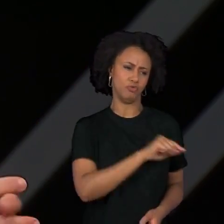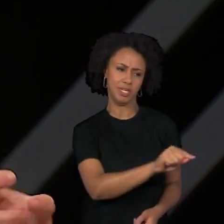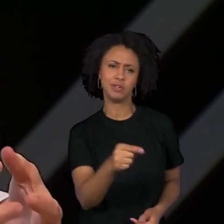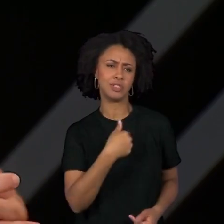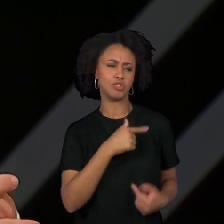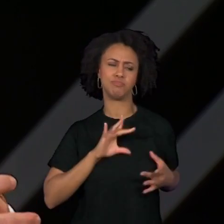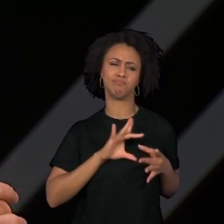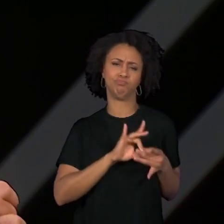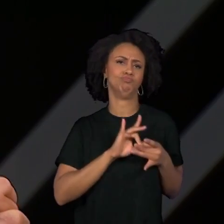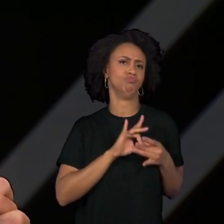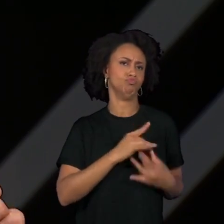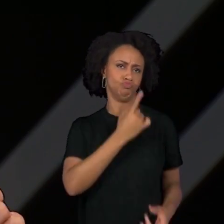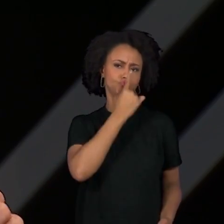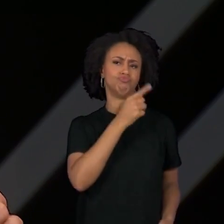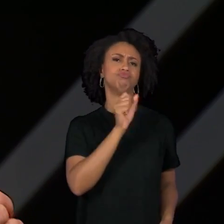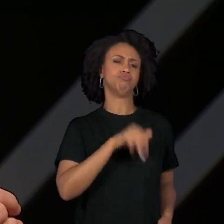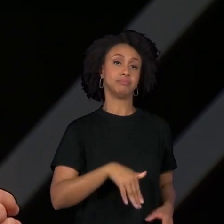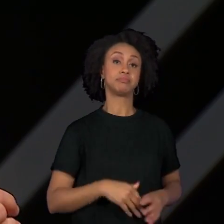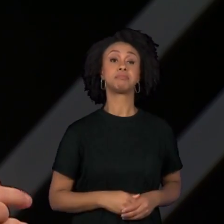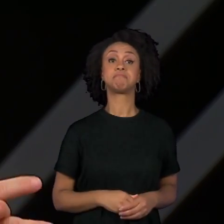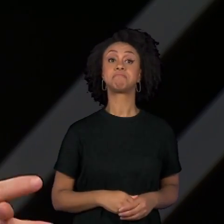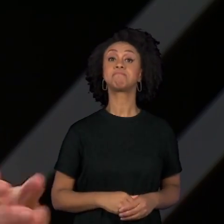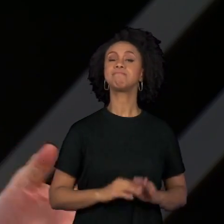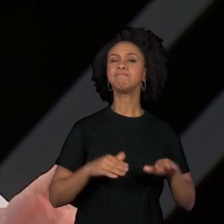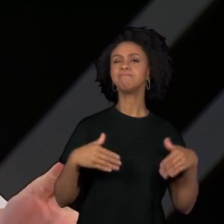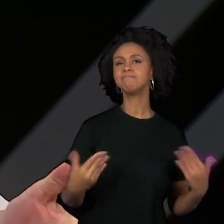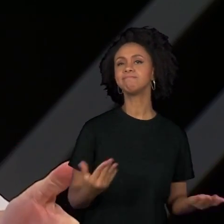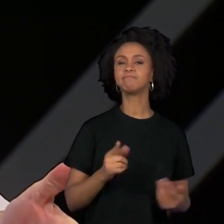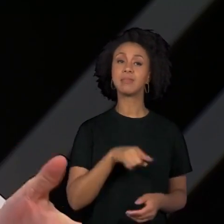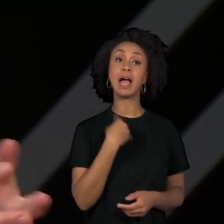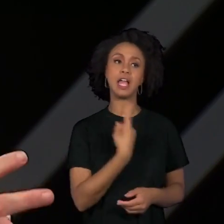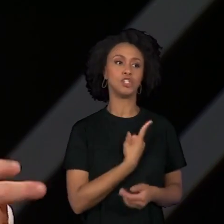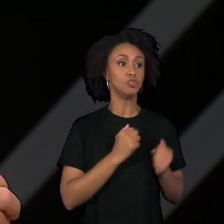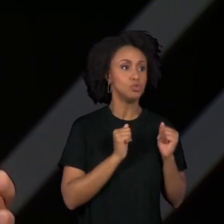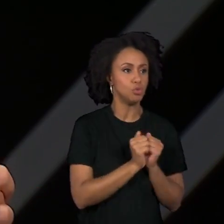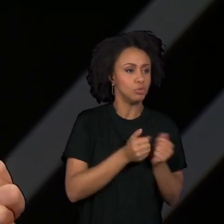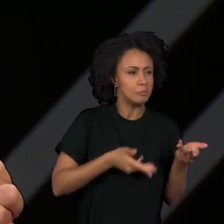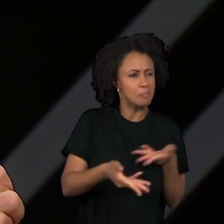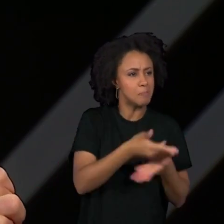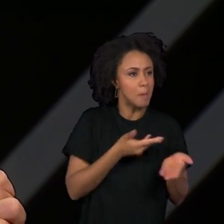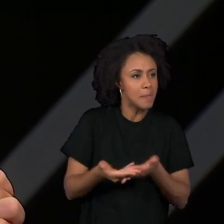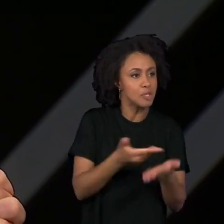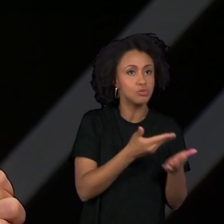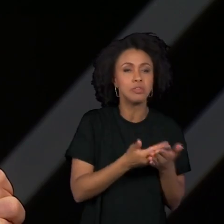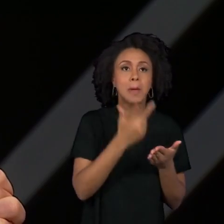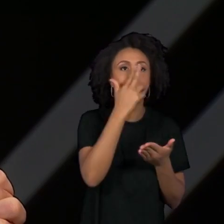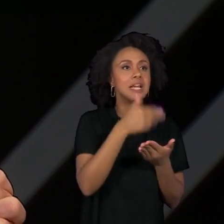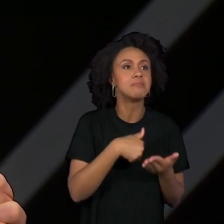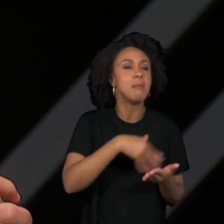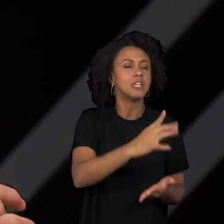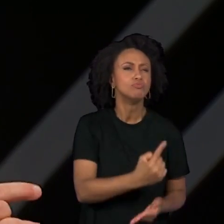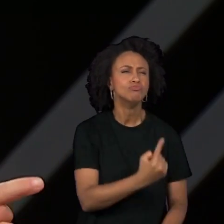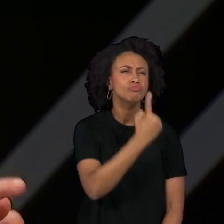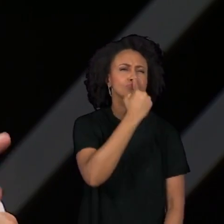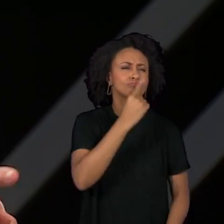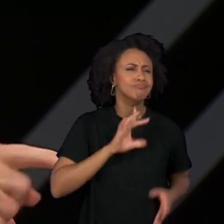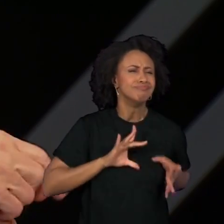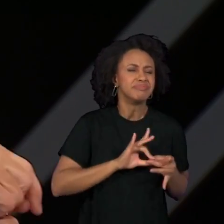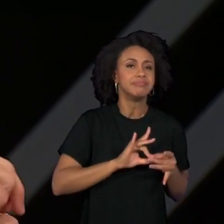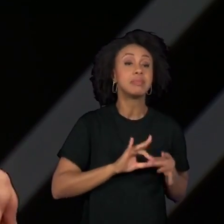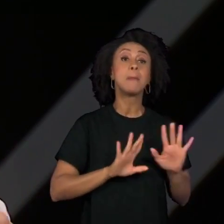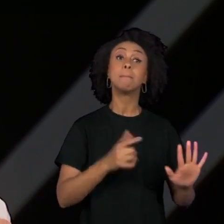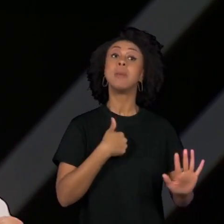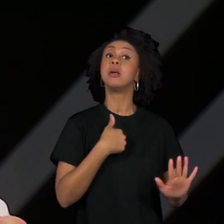muito próximos. E a gente estudando junto, a gente ficou mais próximo ainda. Né? Só que eu fiz